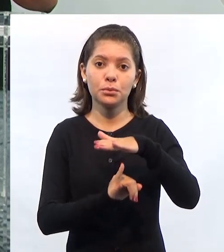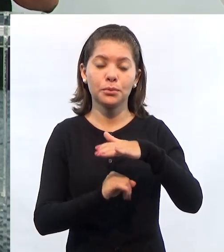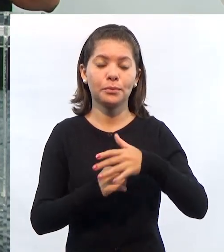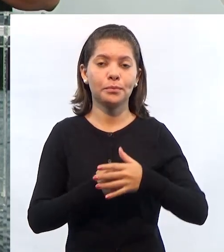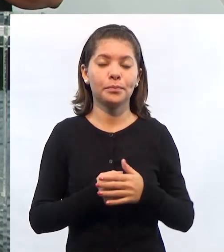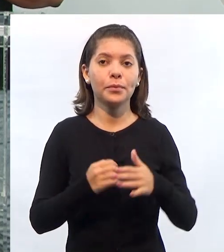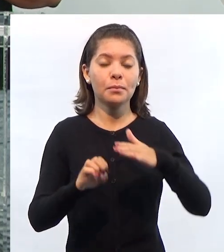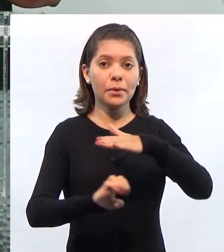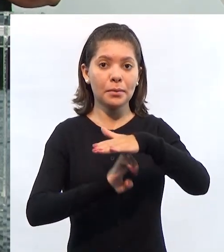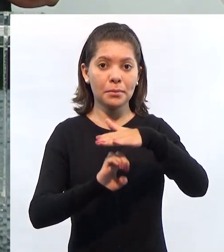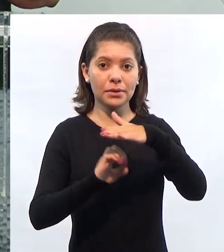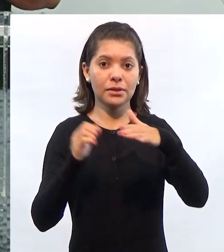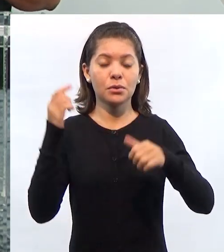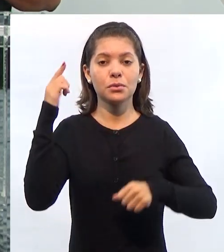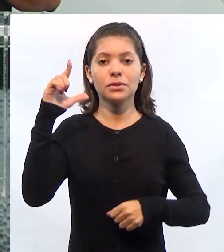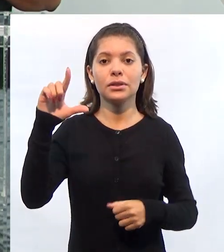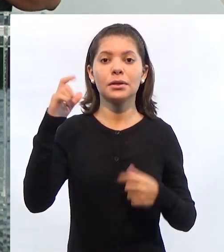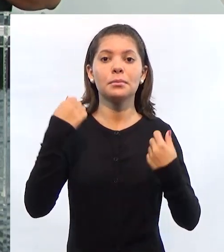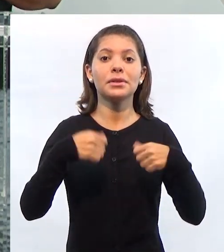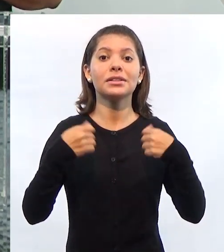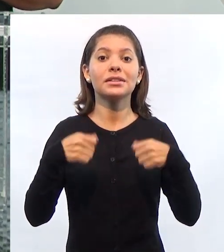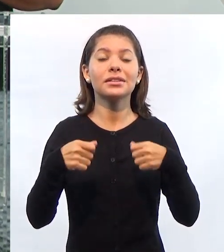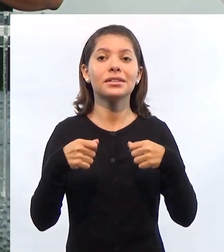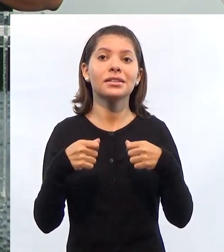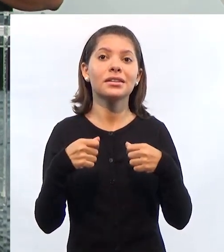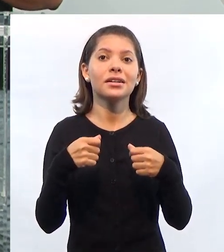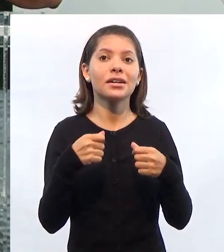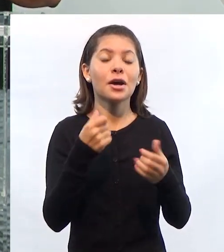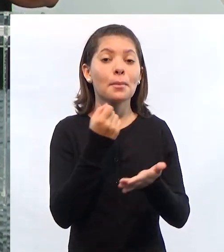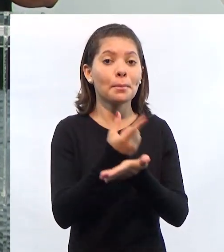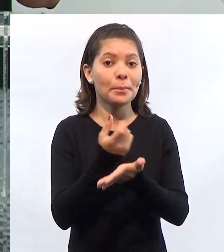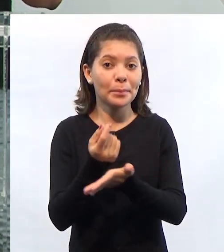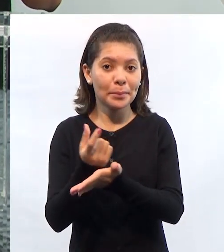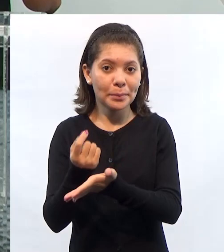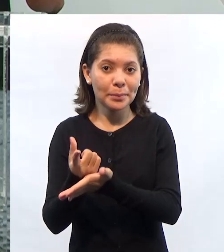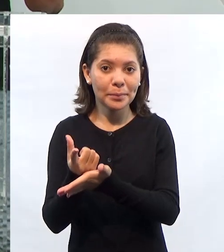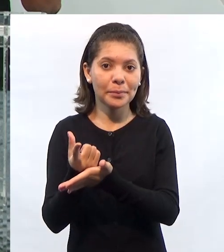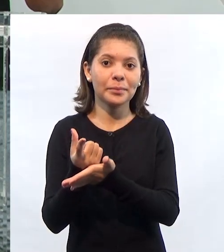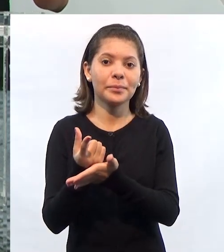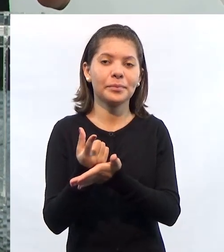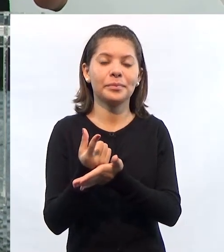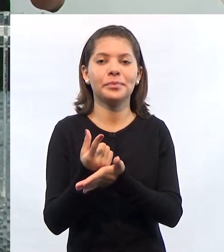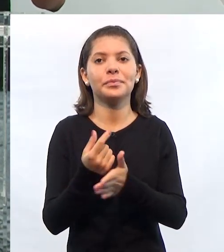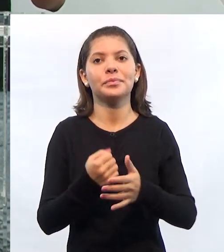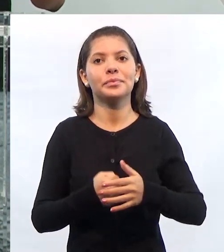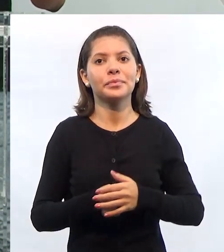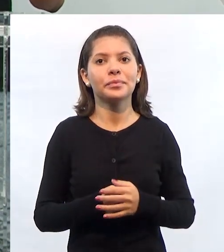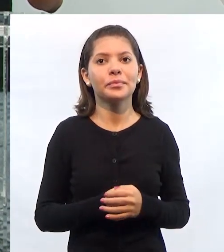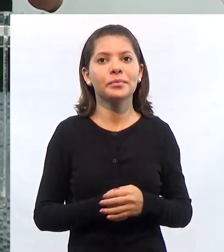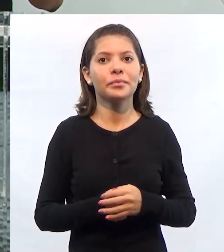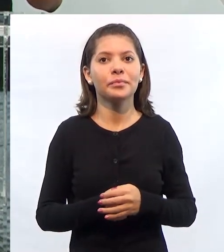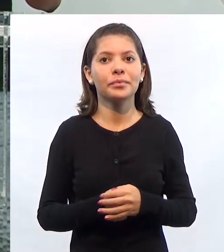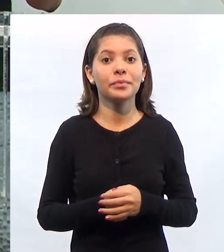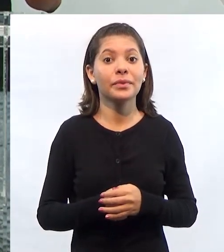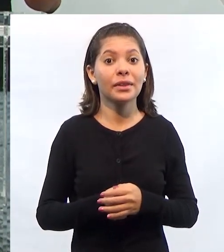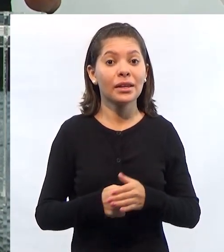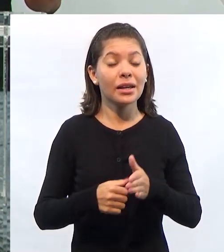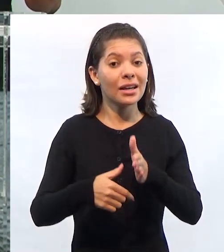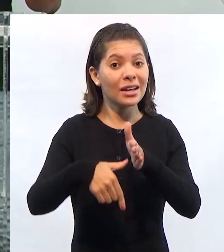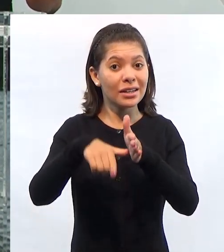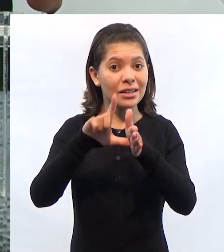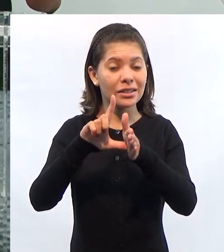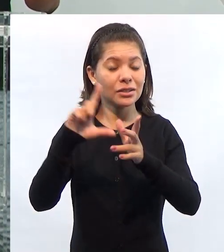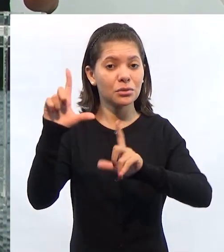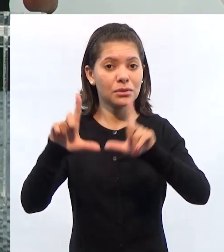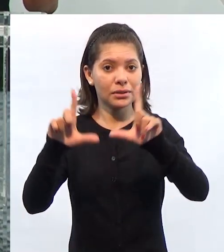para a empresa conseguir eles, ela precisa comprar. E nós falamos lá, que nas slides